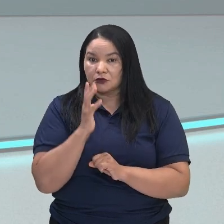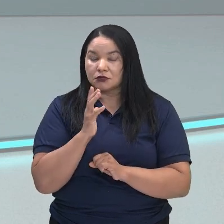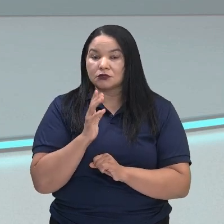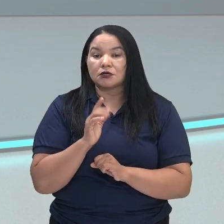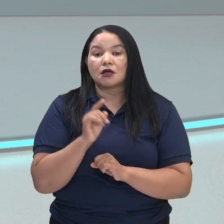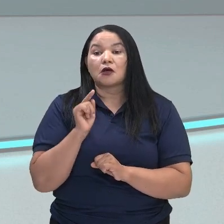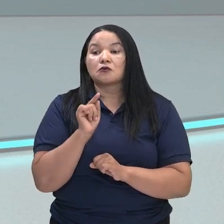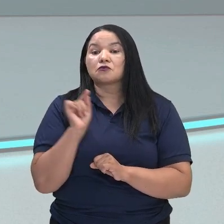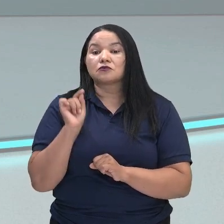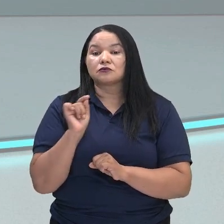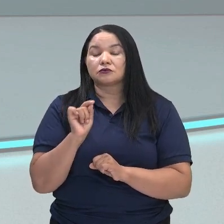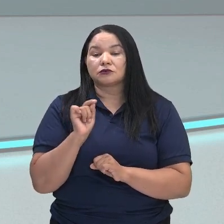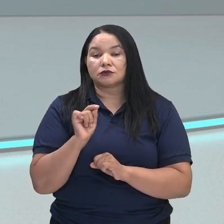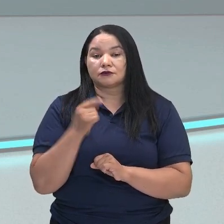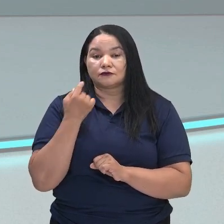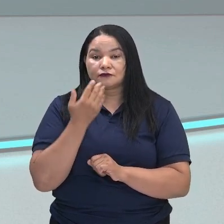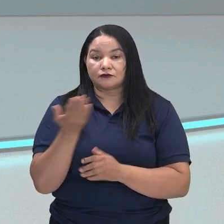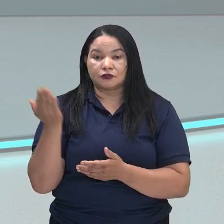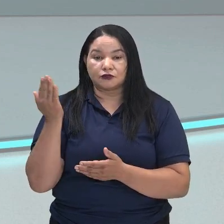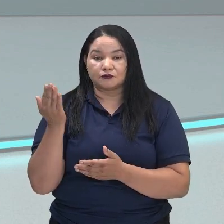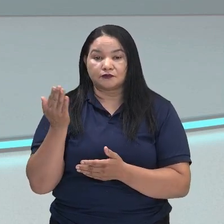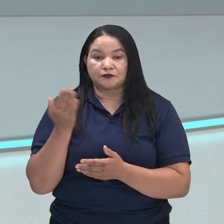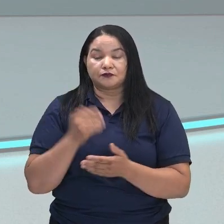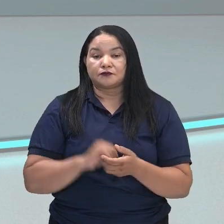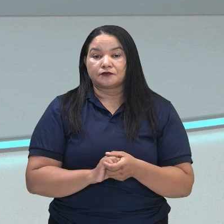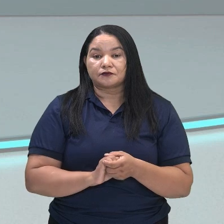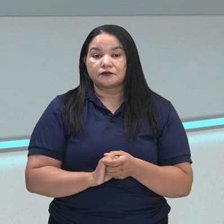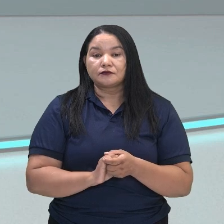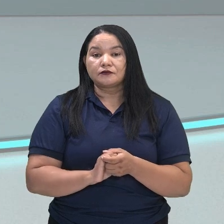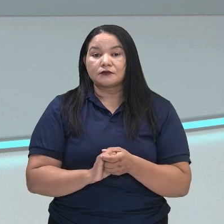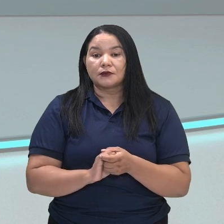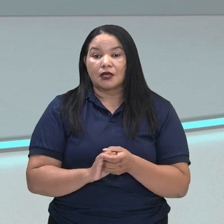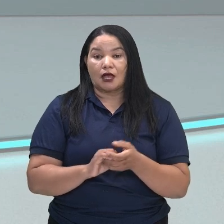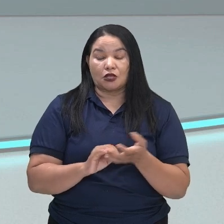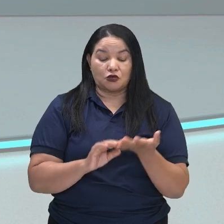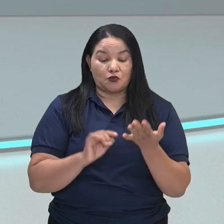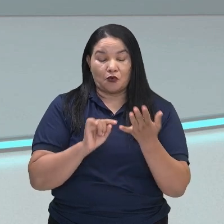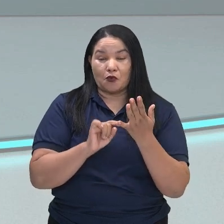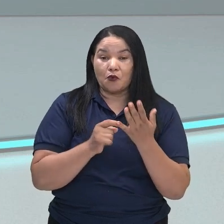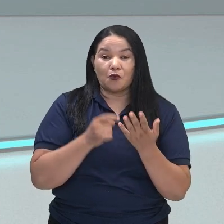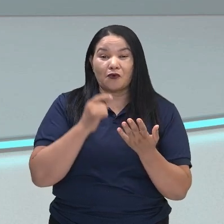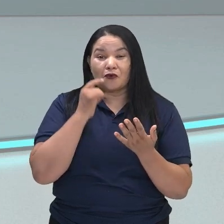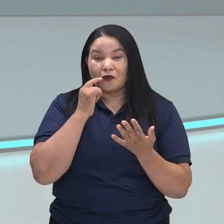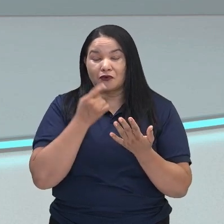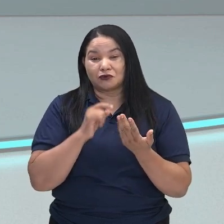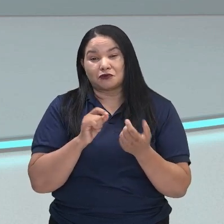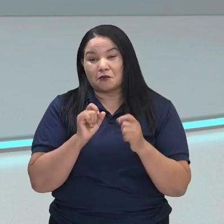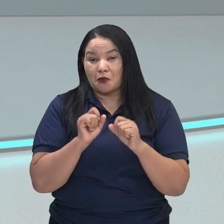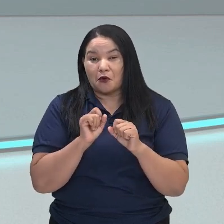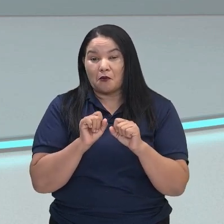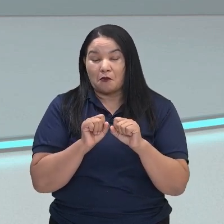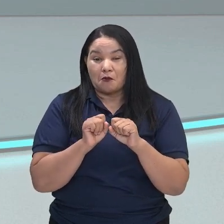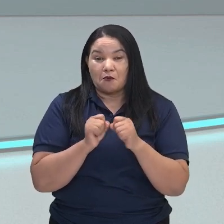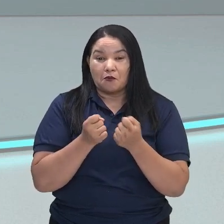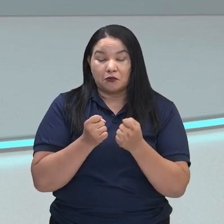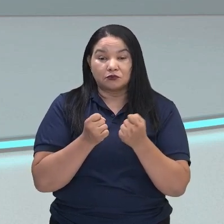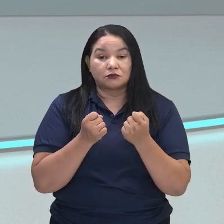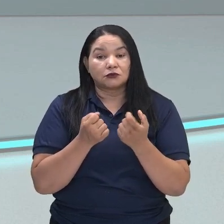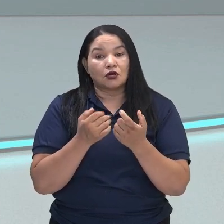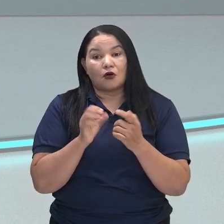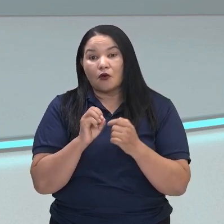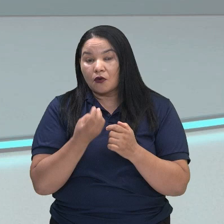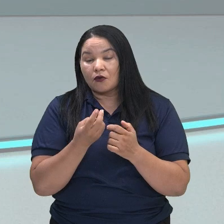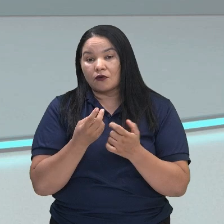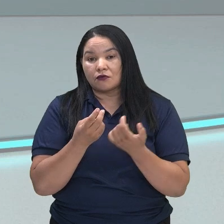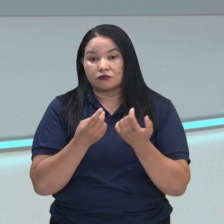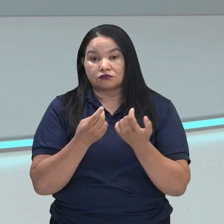a luxação. A luxação é o deslocamento de um osso de sua posição normal na articulação, ou